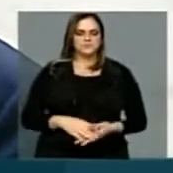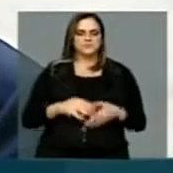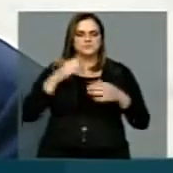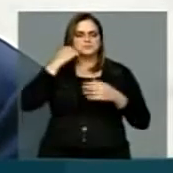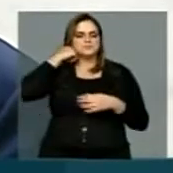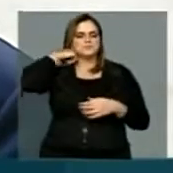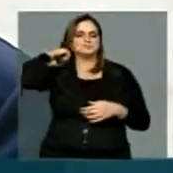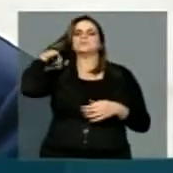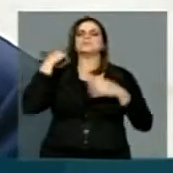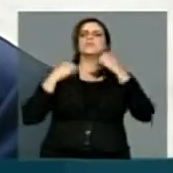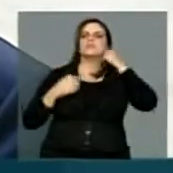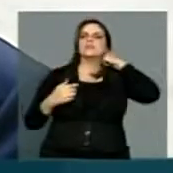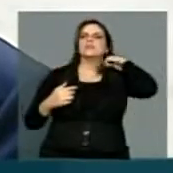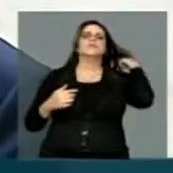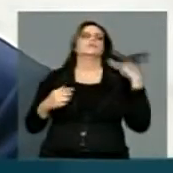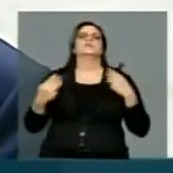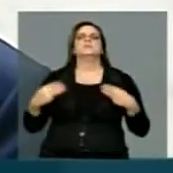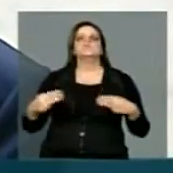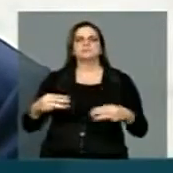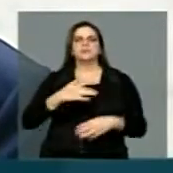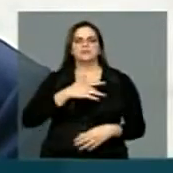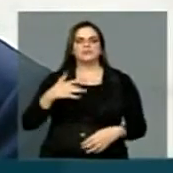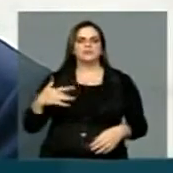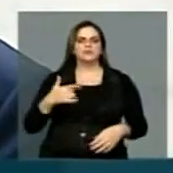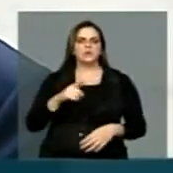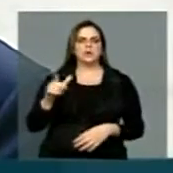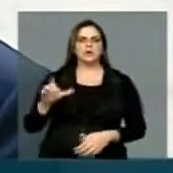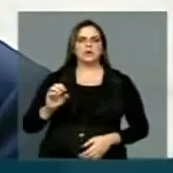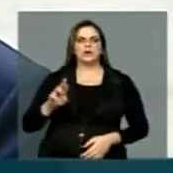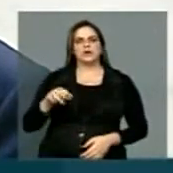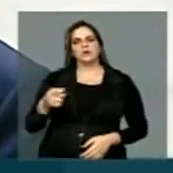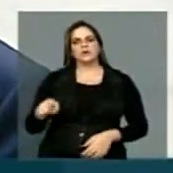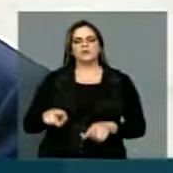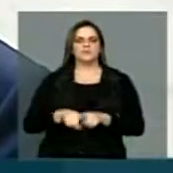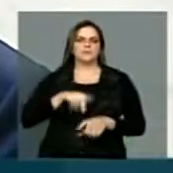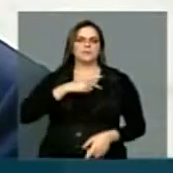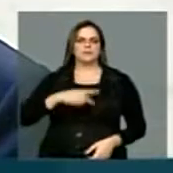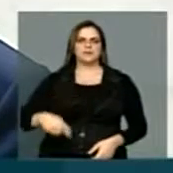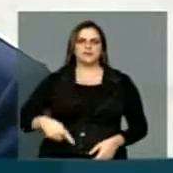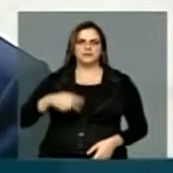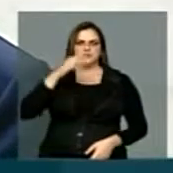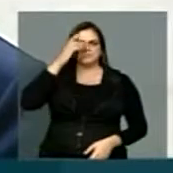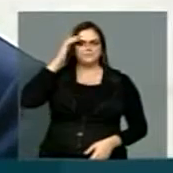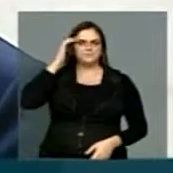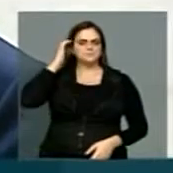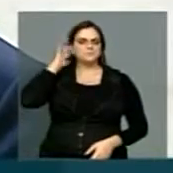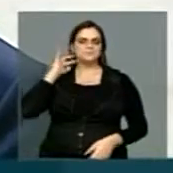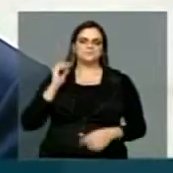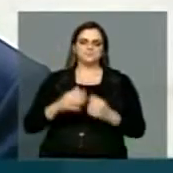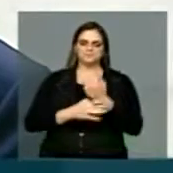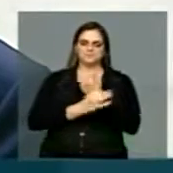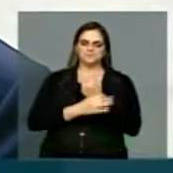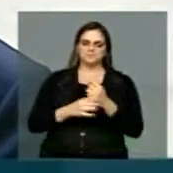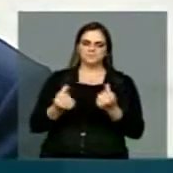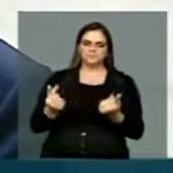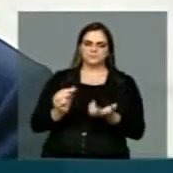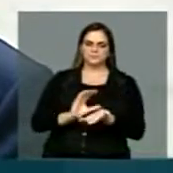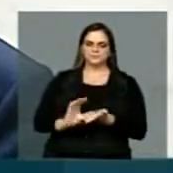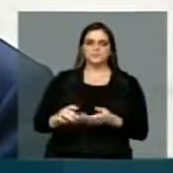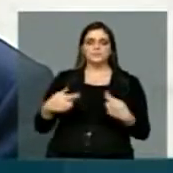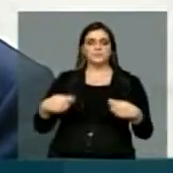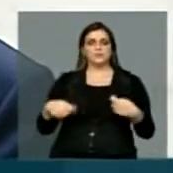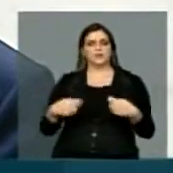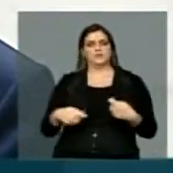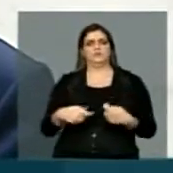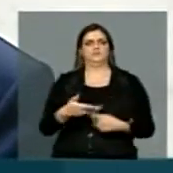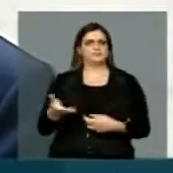do Ministério da Saúde, de outros órgãos e até da própria Presidente da República, garantindo os recursos indispensáveis a que